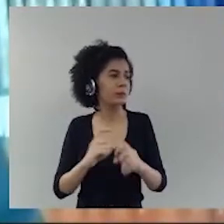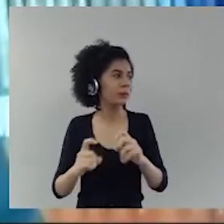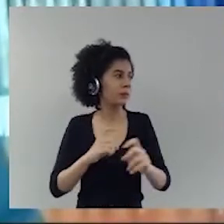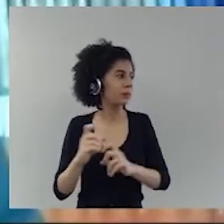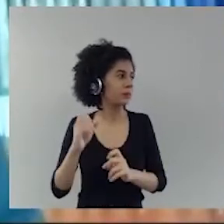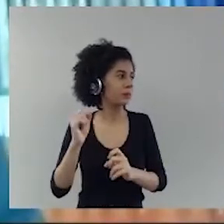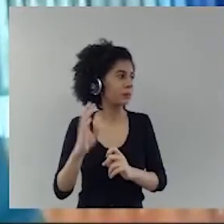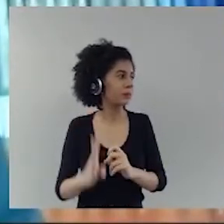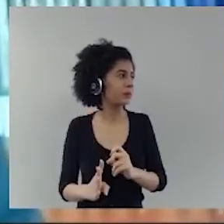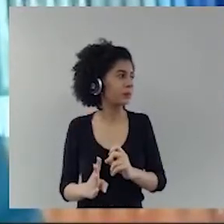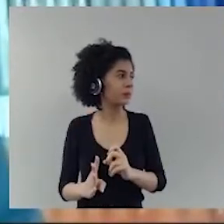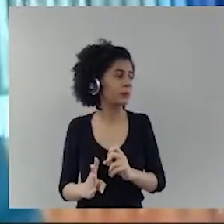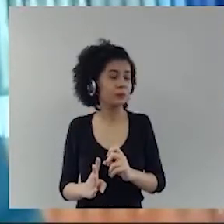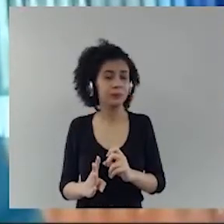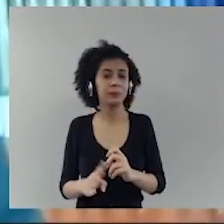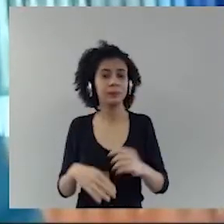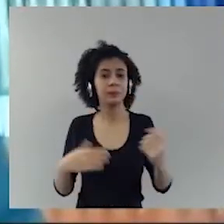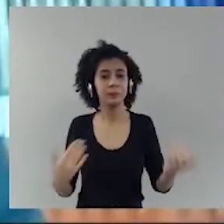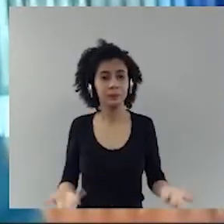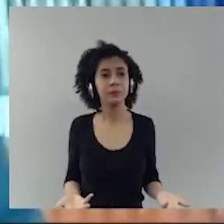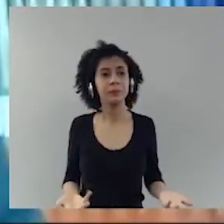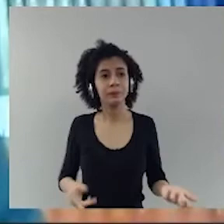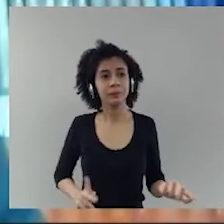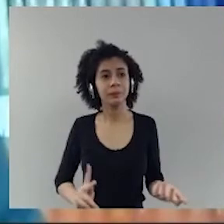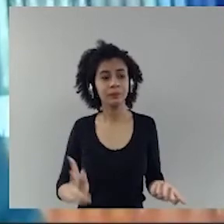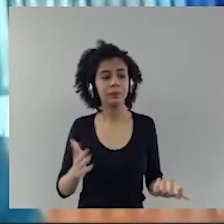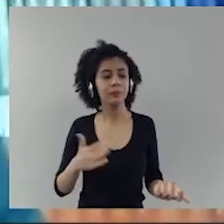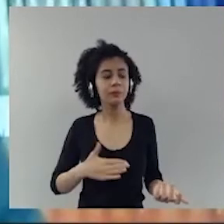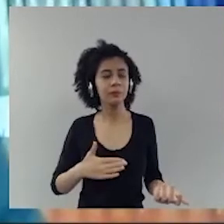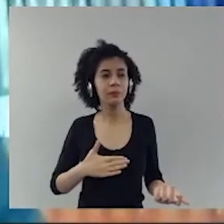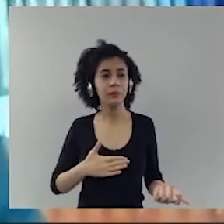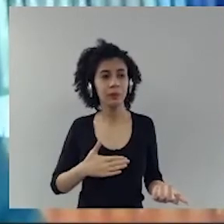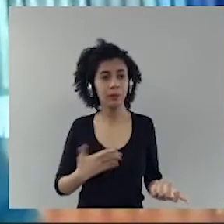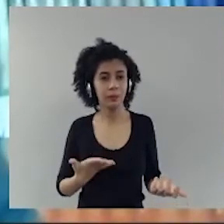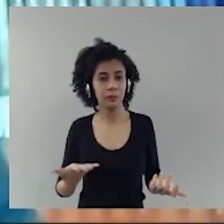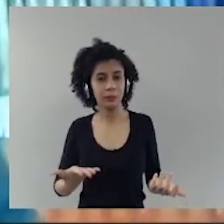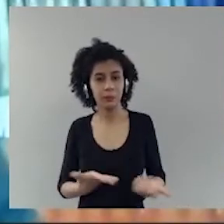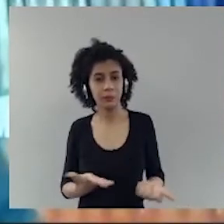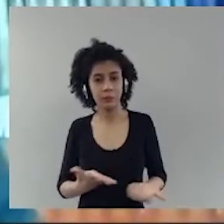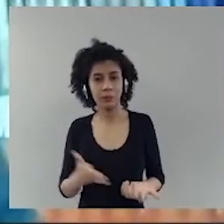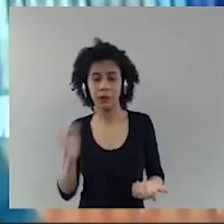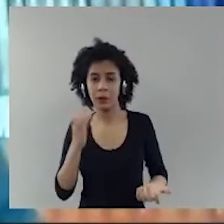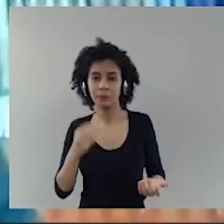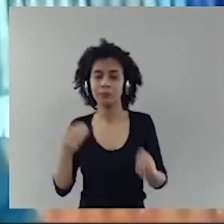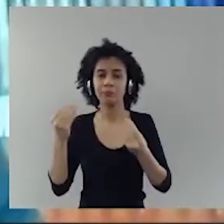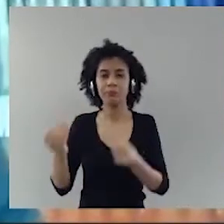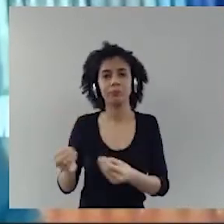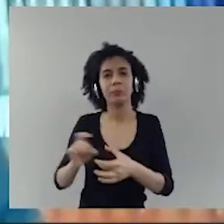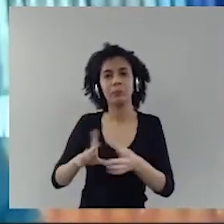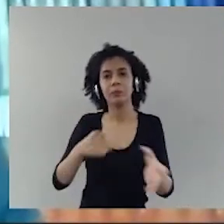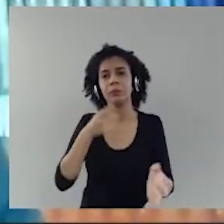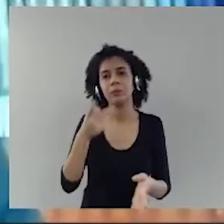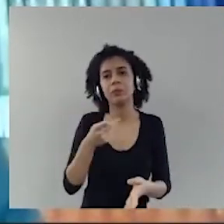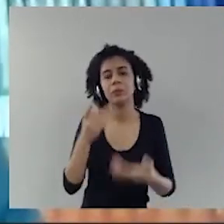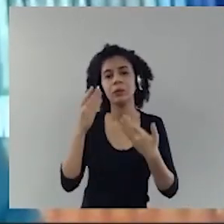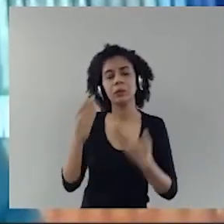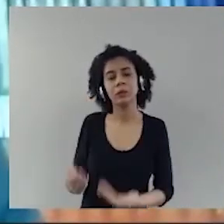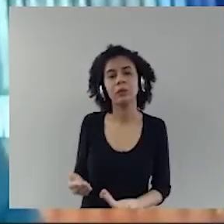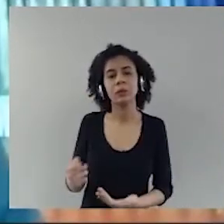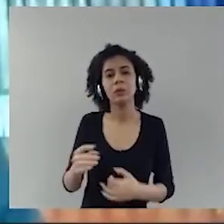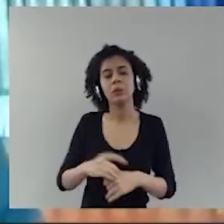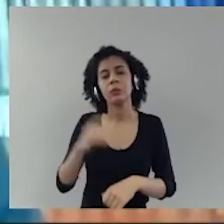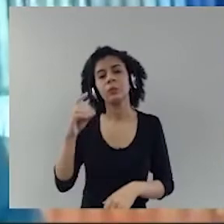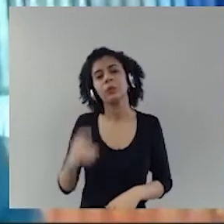administrativo brasileiro furado continuar eu eu passo já imediato a palavra ao